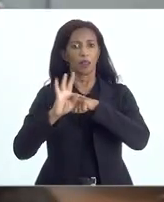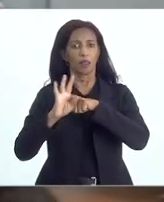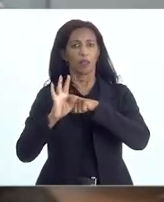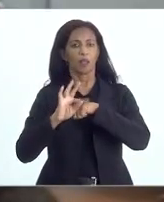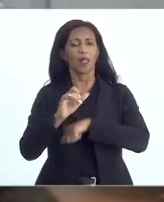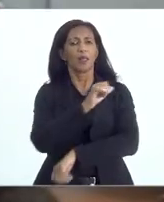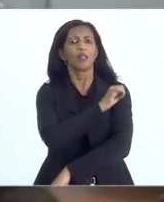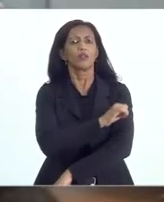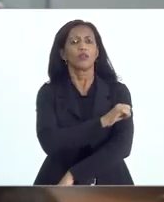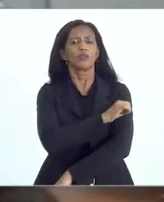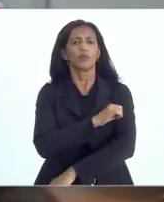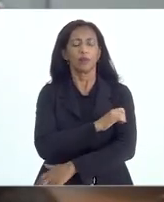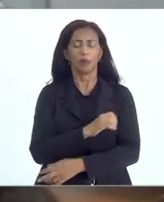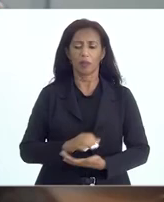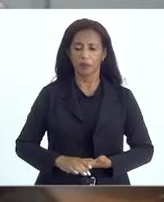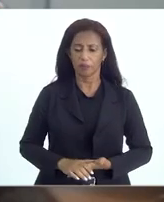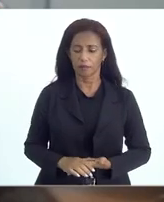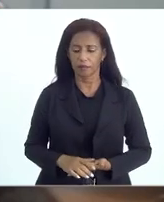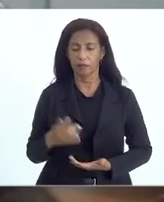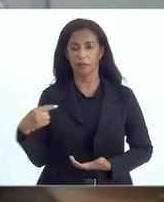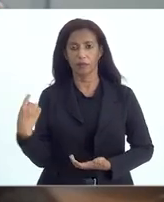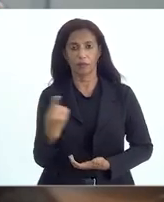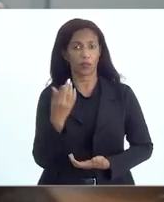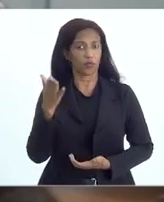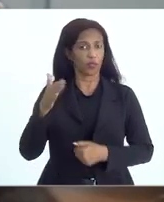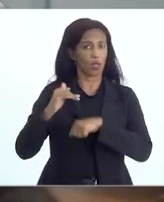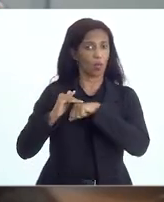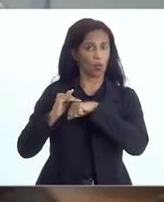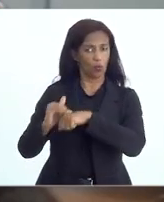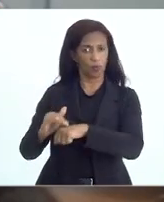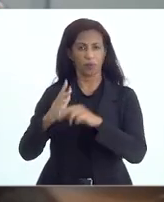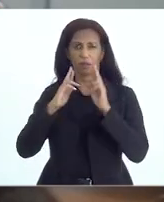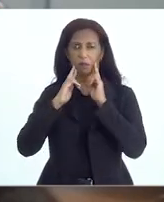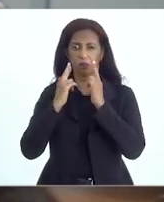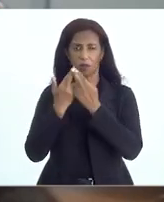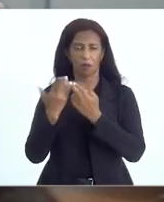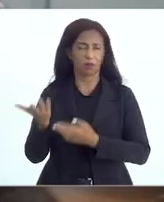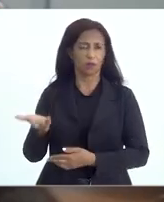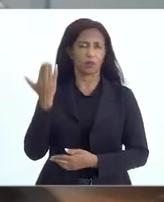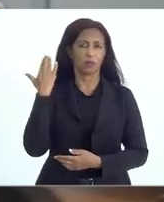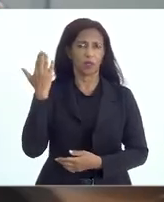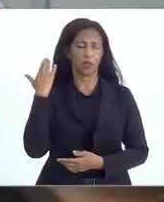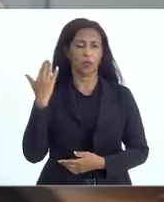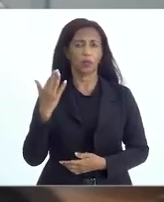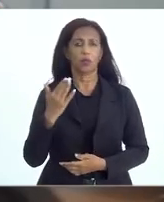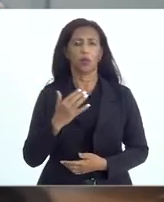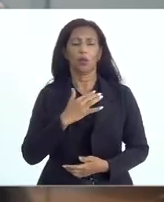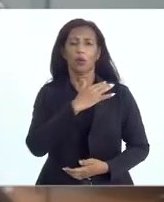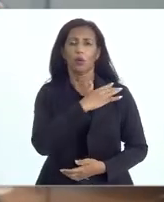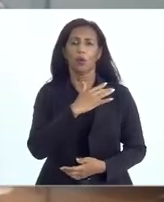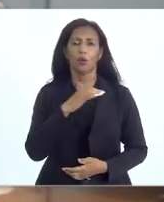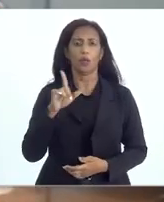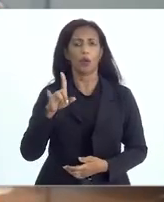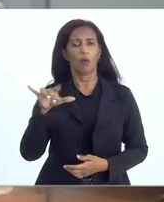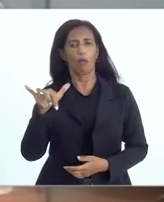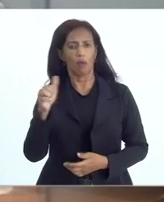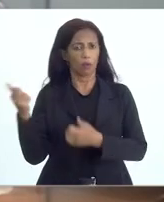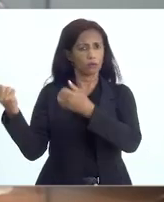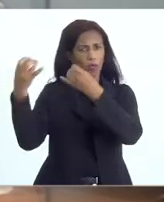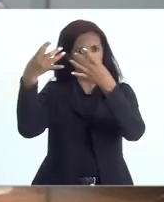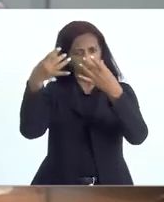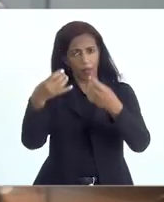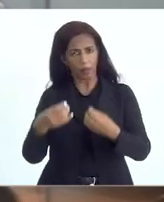enfermagem deputada enfermeira Rejane e nós já conversamos na audiência anterior o Coronel Leandro fez uma explanação sobre